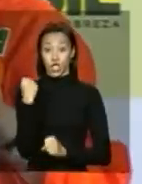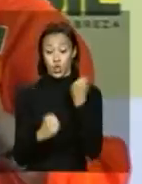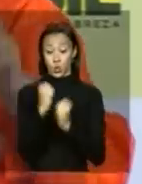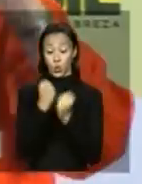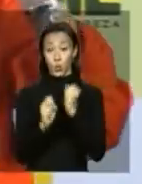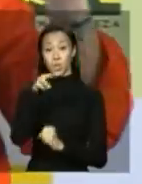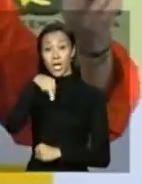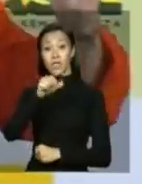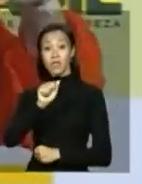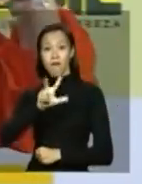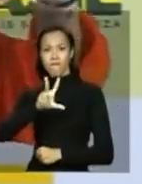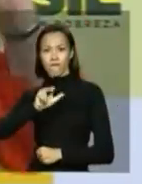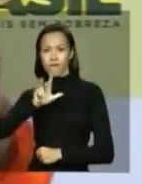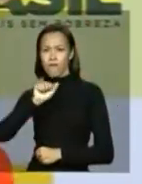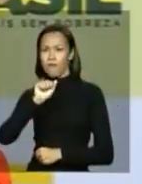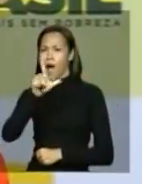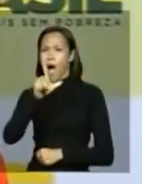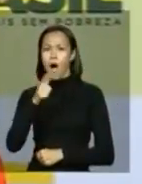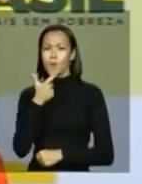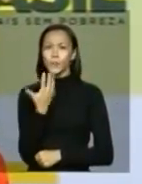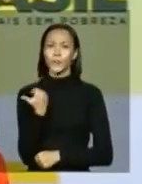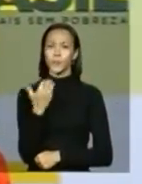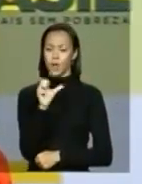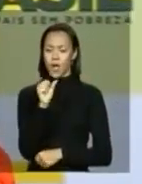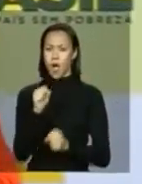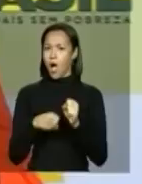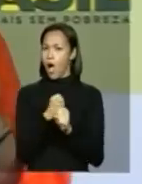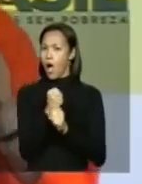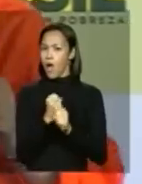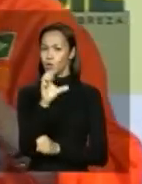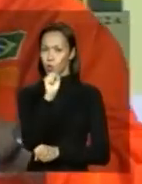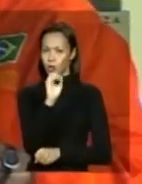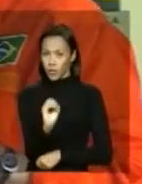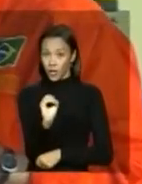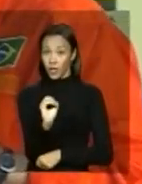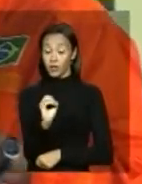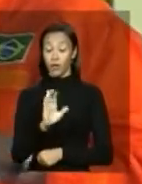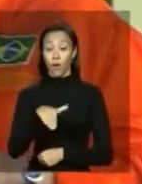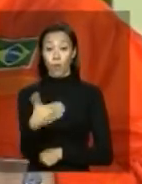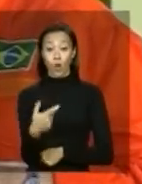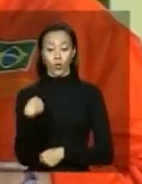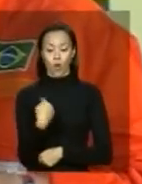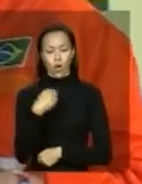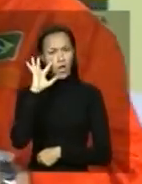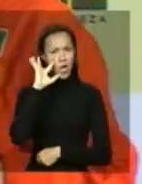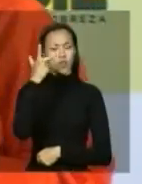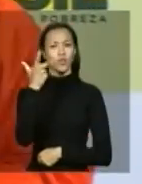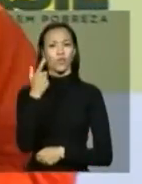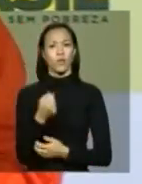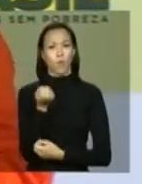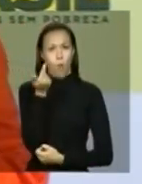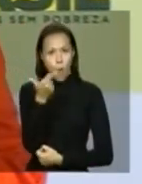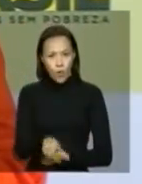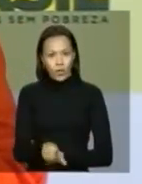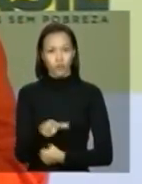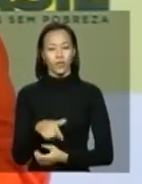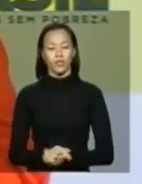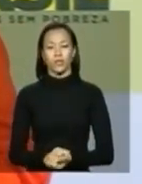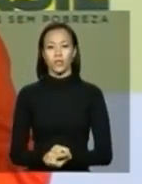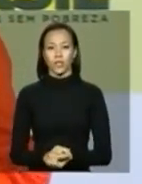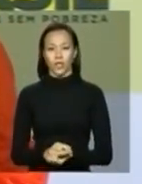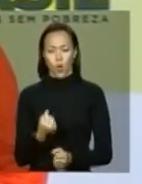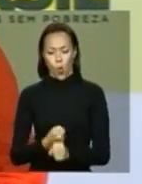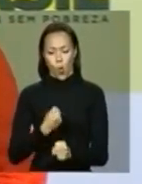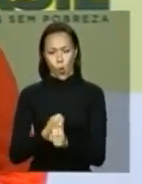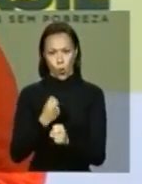mundo até os anos 80. Quando nós resolvemos novamente a construir